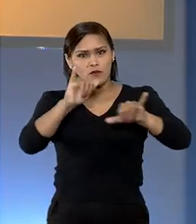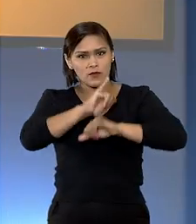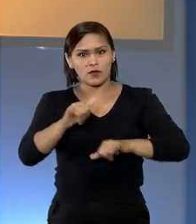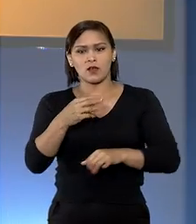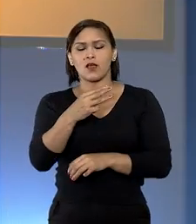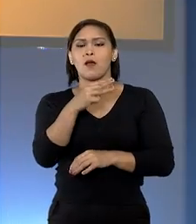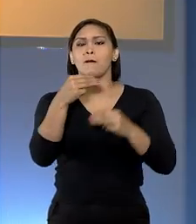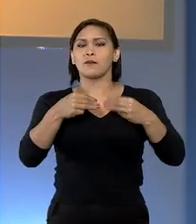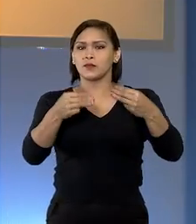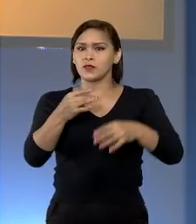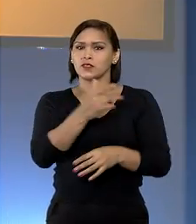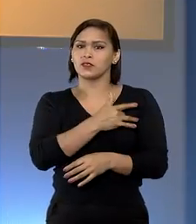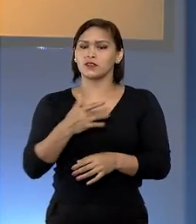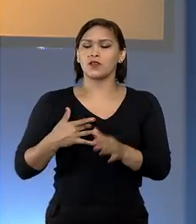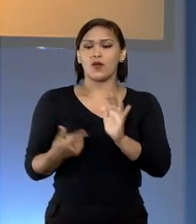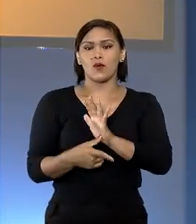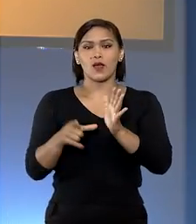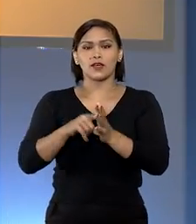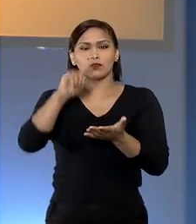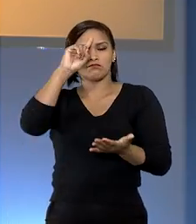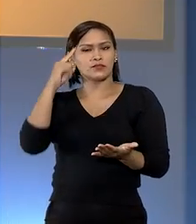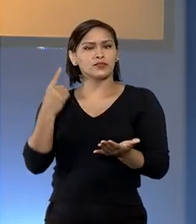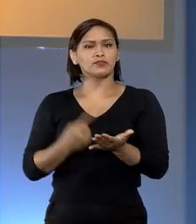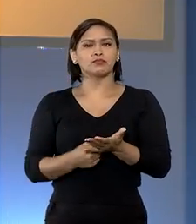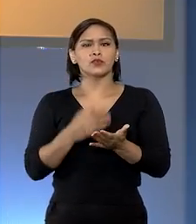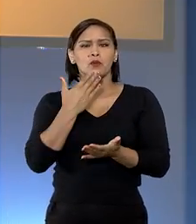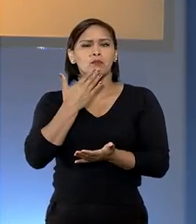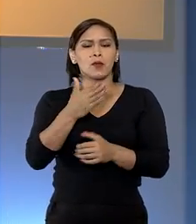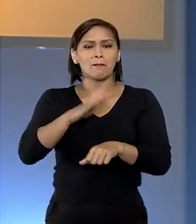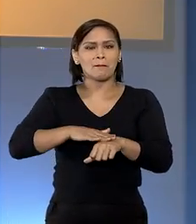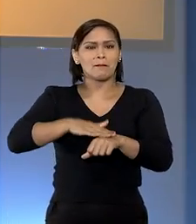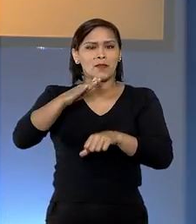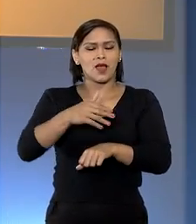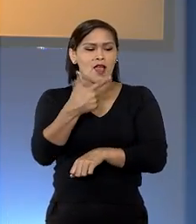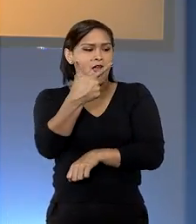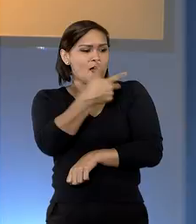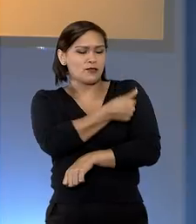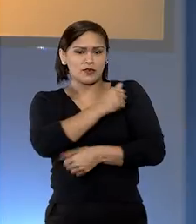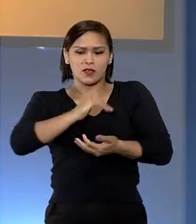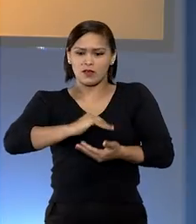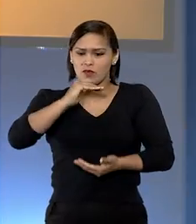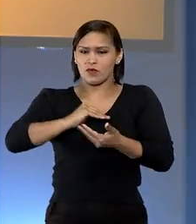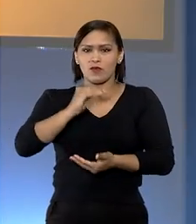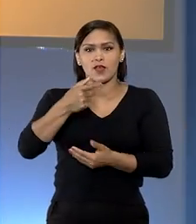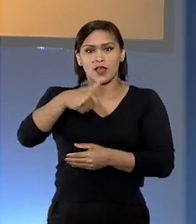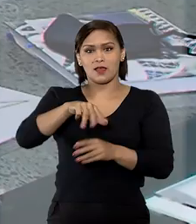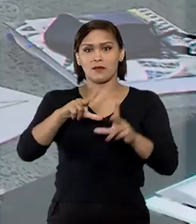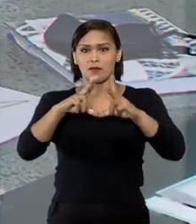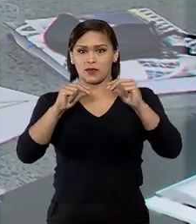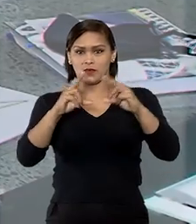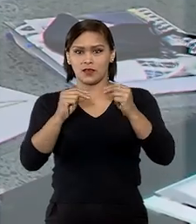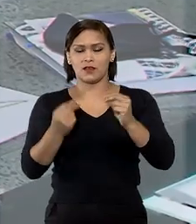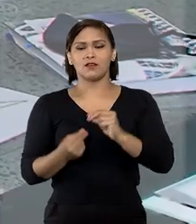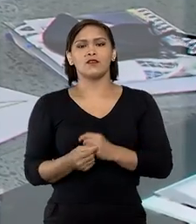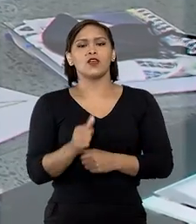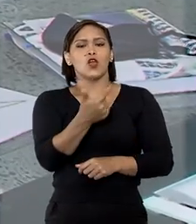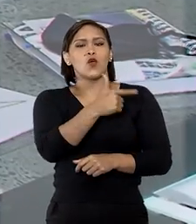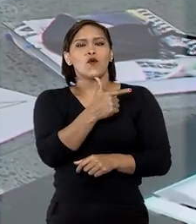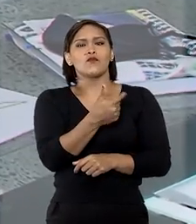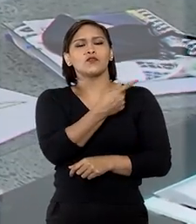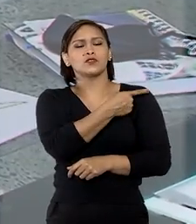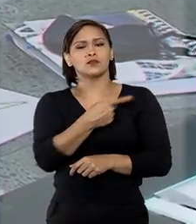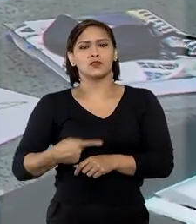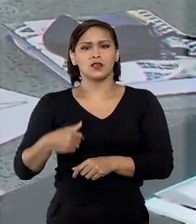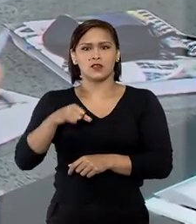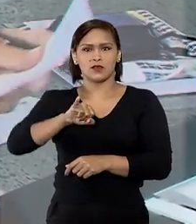informações ao Ministério e antes de decidir sobre o pedido de mais vacinas para o Distrito Federal o vice